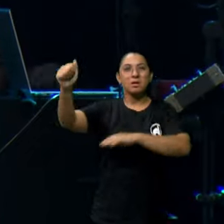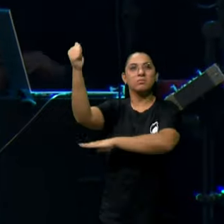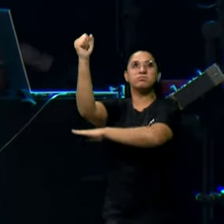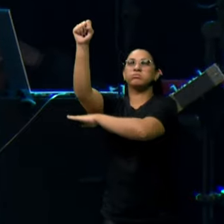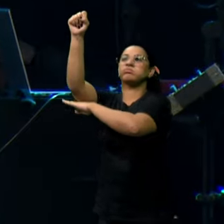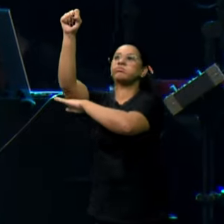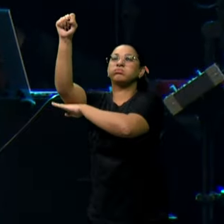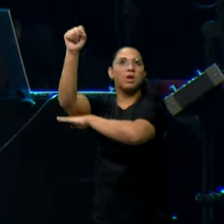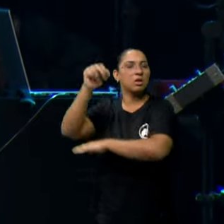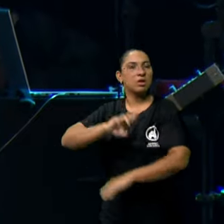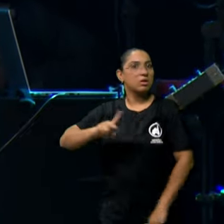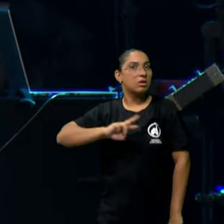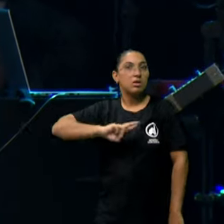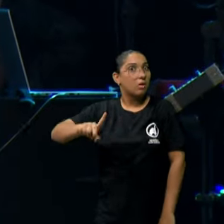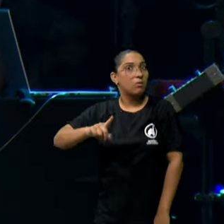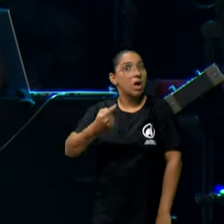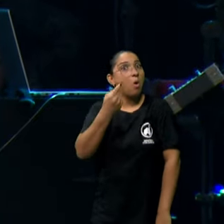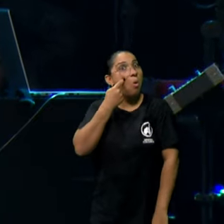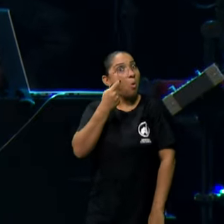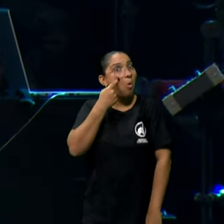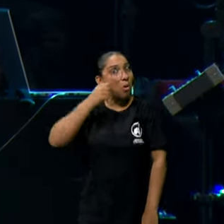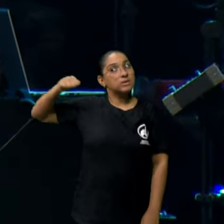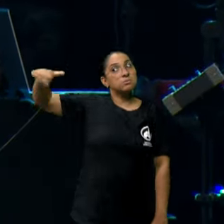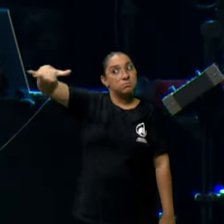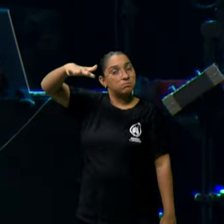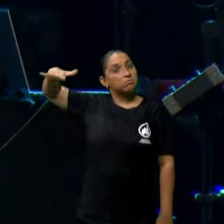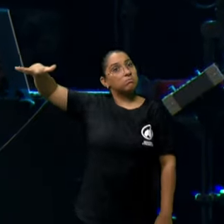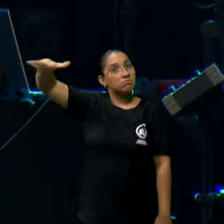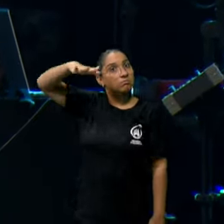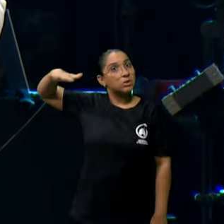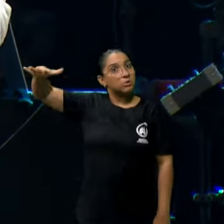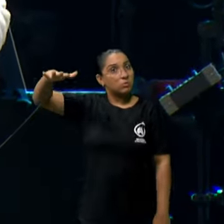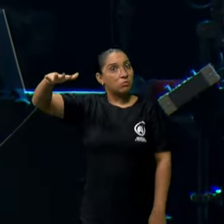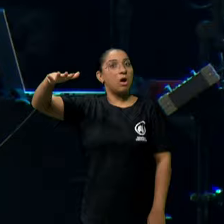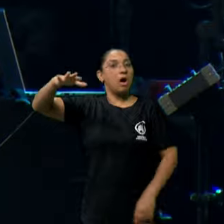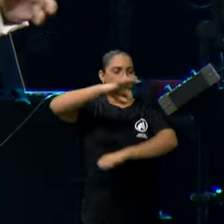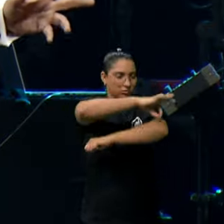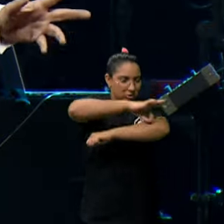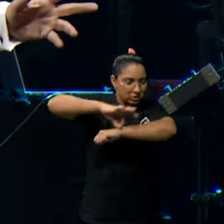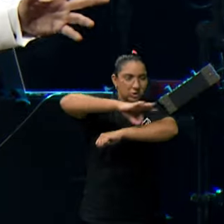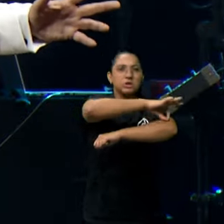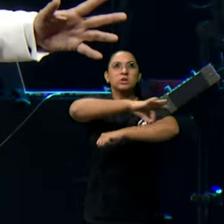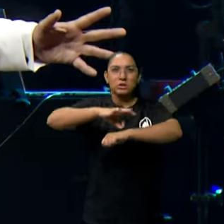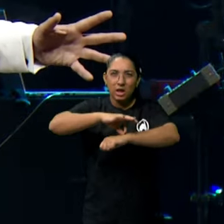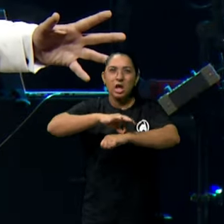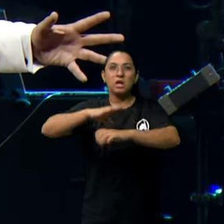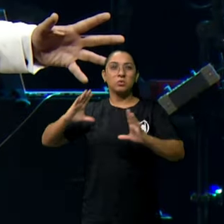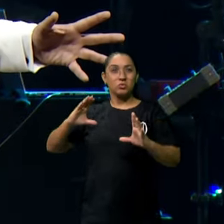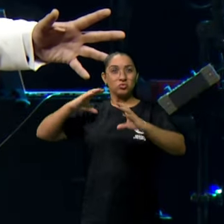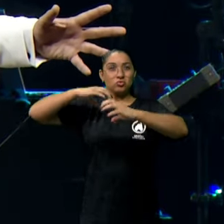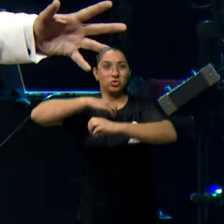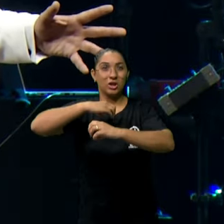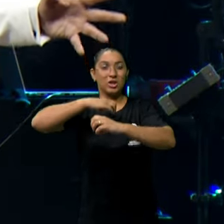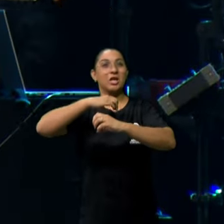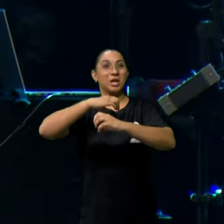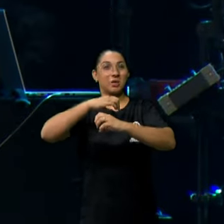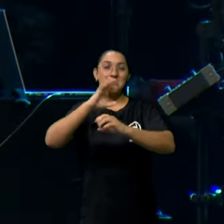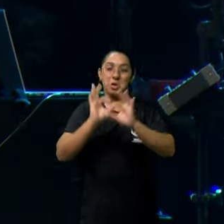dê certo de reino não não está falando aí vem alguém que é um engenheiro que um arquiteto é o meu maior estratégia de todos